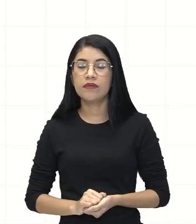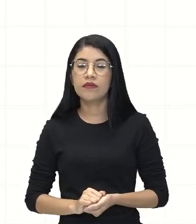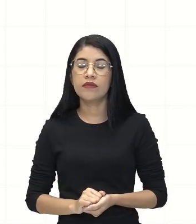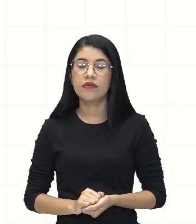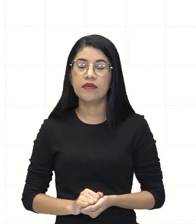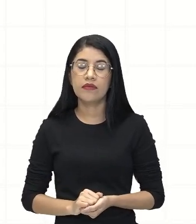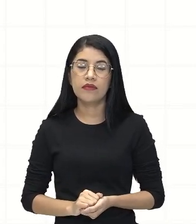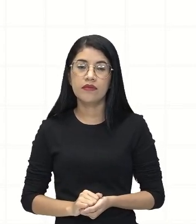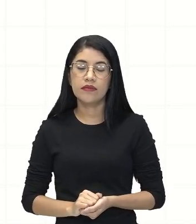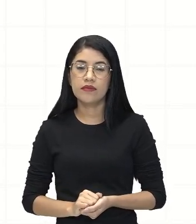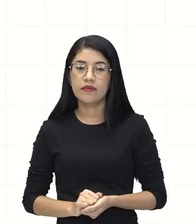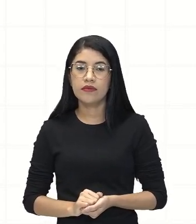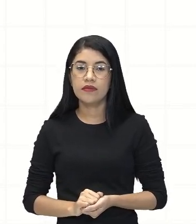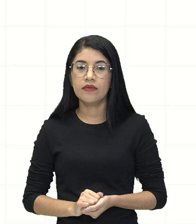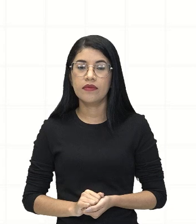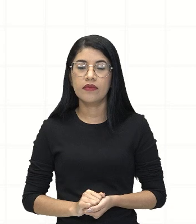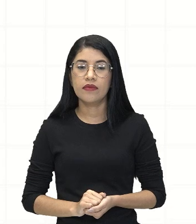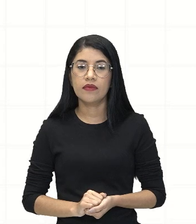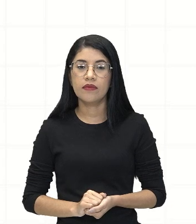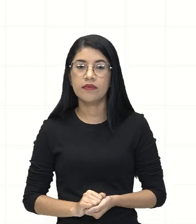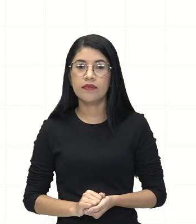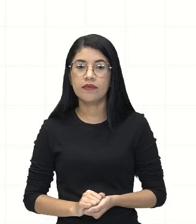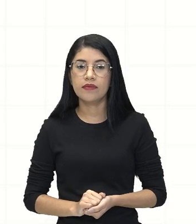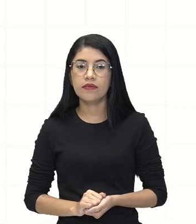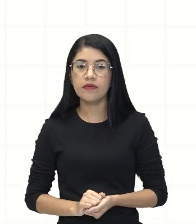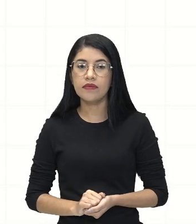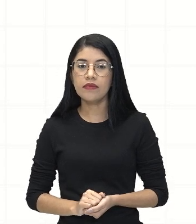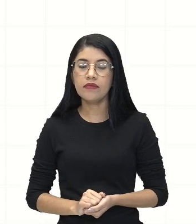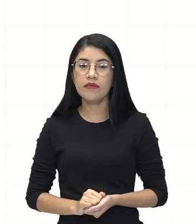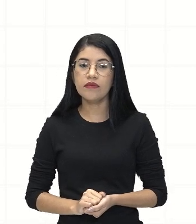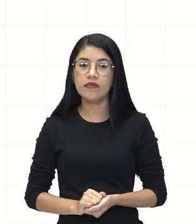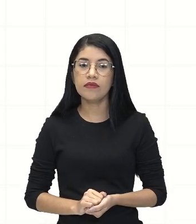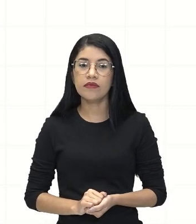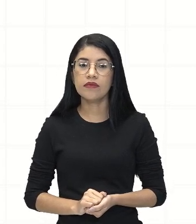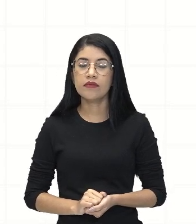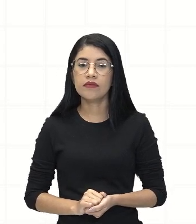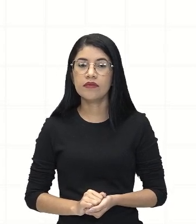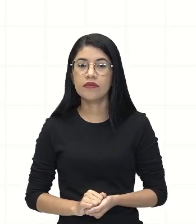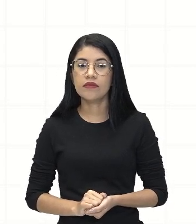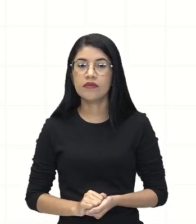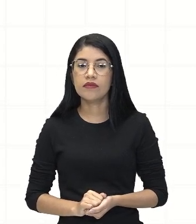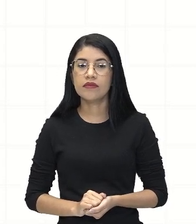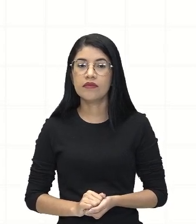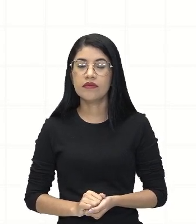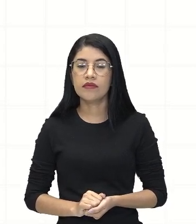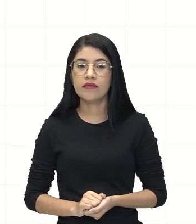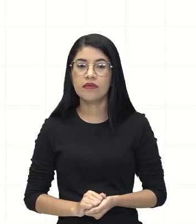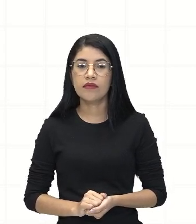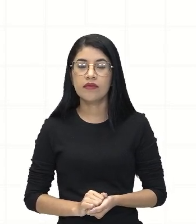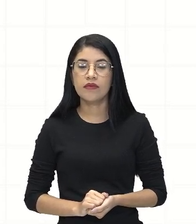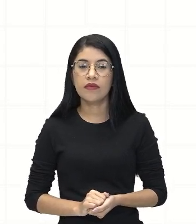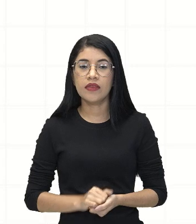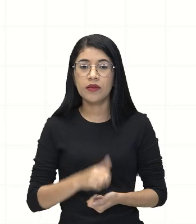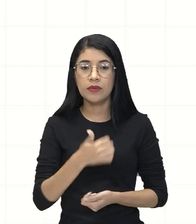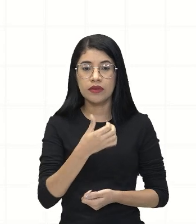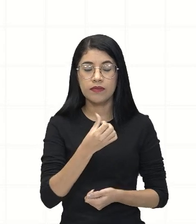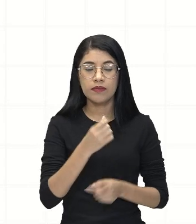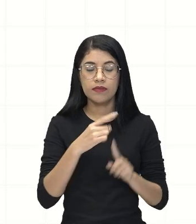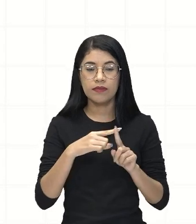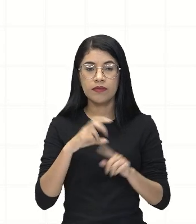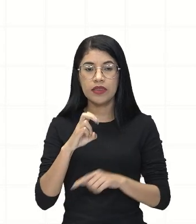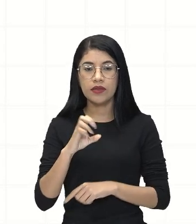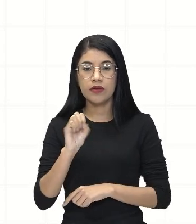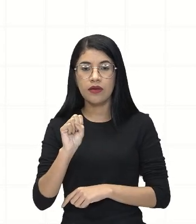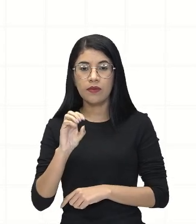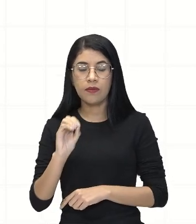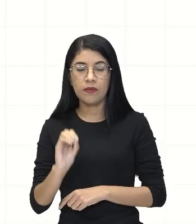vezes 6, 30, sobe 3. E 1 vezes 5, 5 com 3, 80. Então, isso aqui